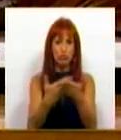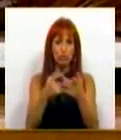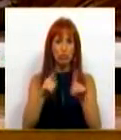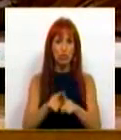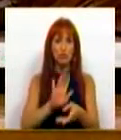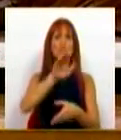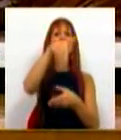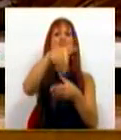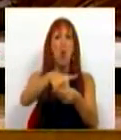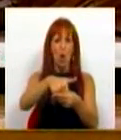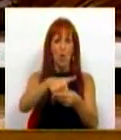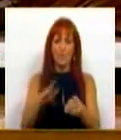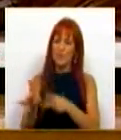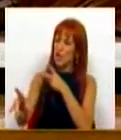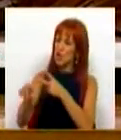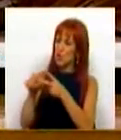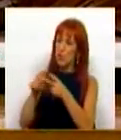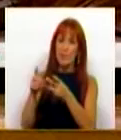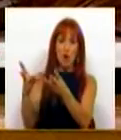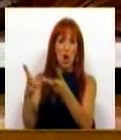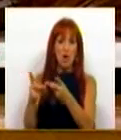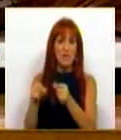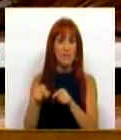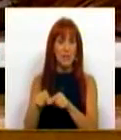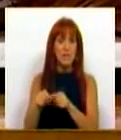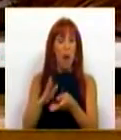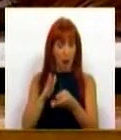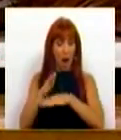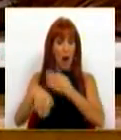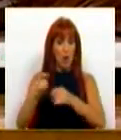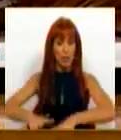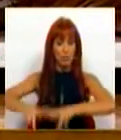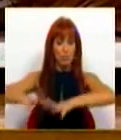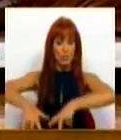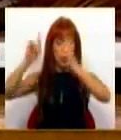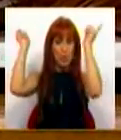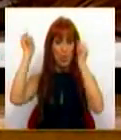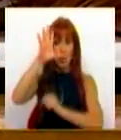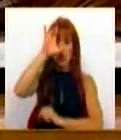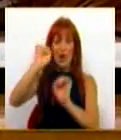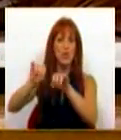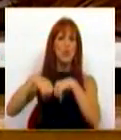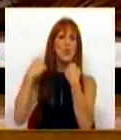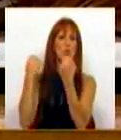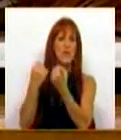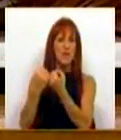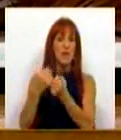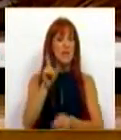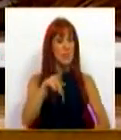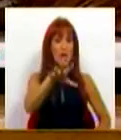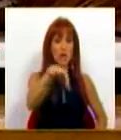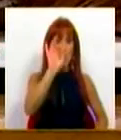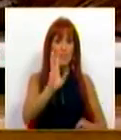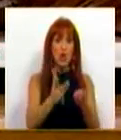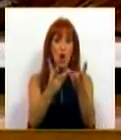económico inclusivo. Escolhemos um orçamento que continua a desenvolver o Estado Social. E escolhemos